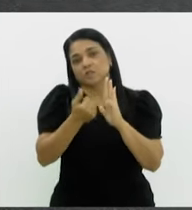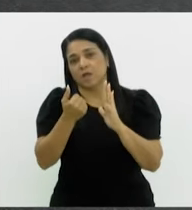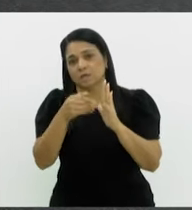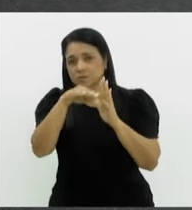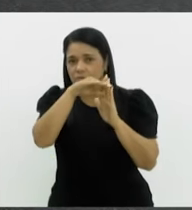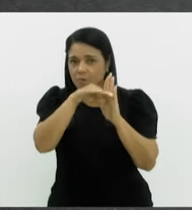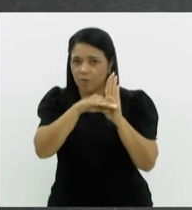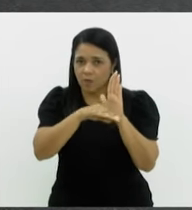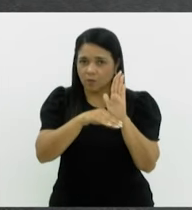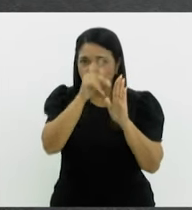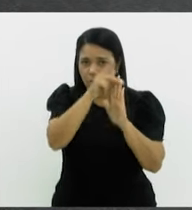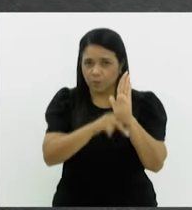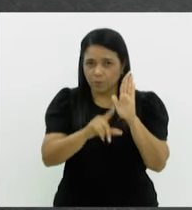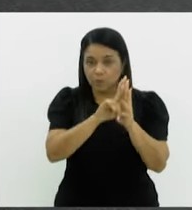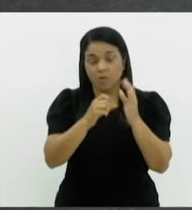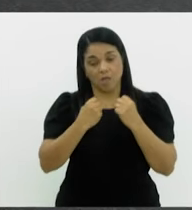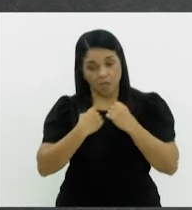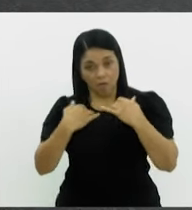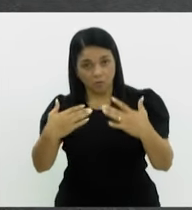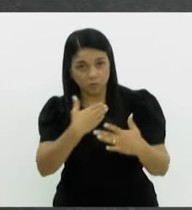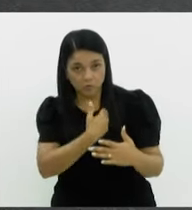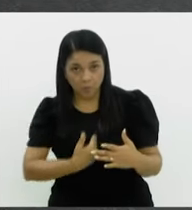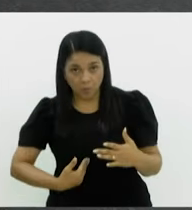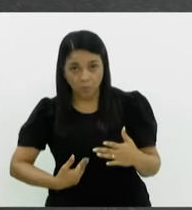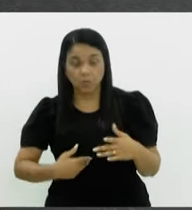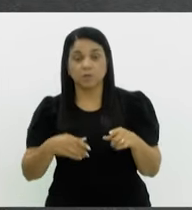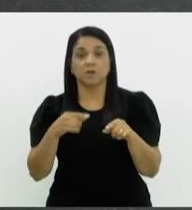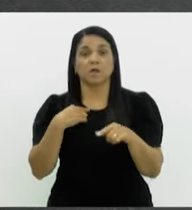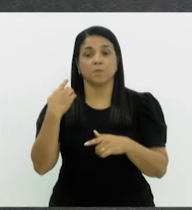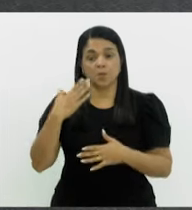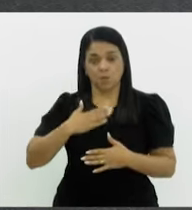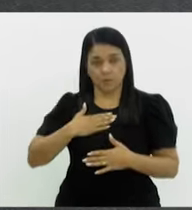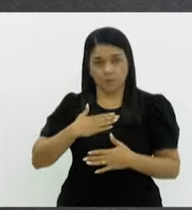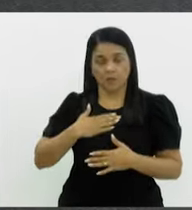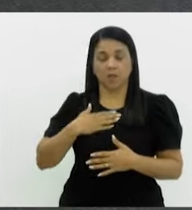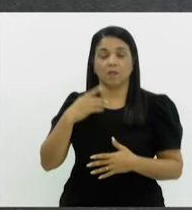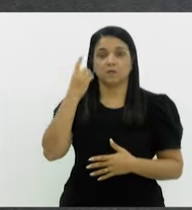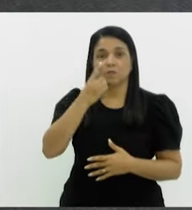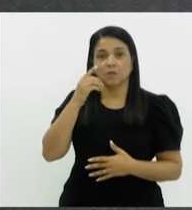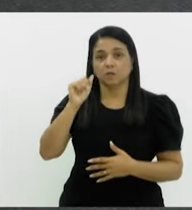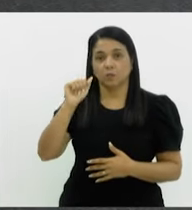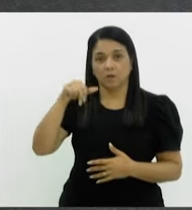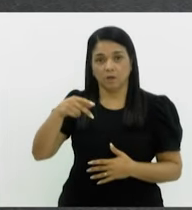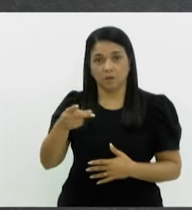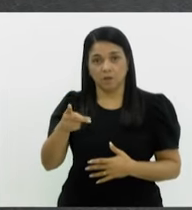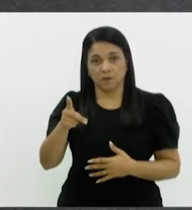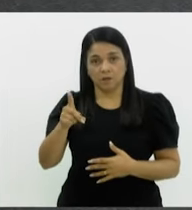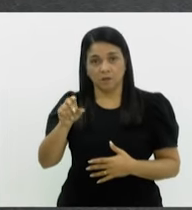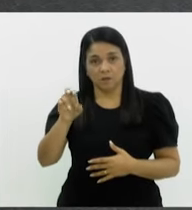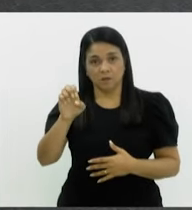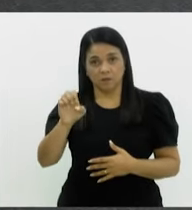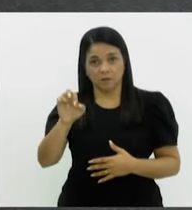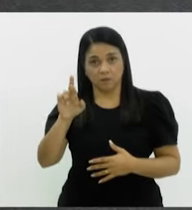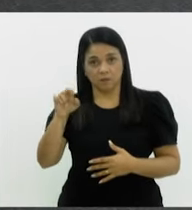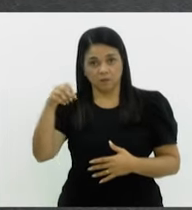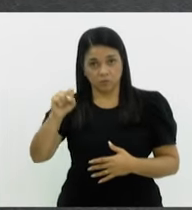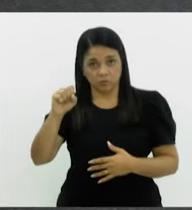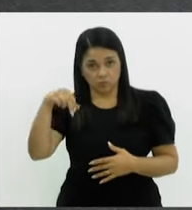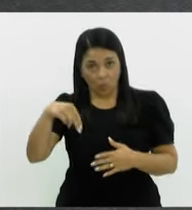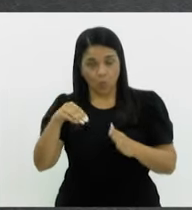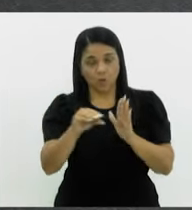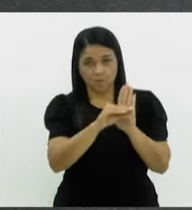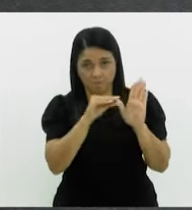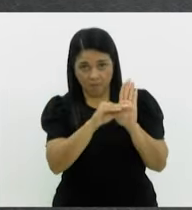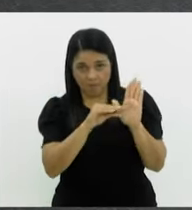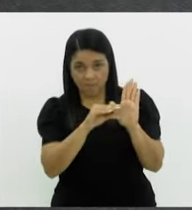a realização de audiência pública por mim, pelo deputado Anderson, que fez as emendas, e a busca de